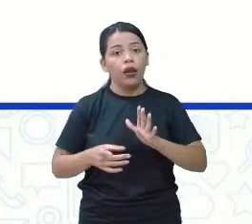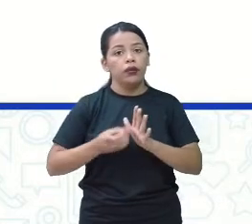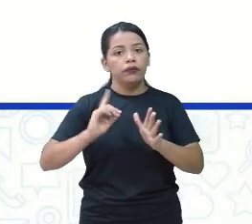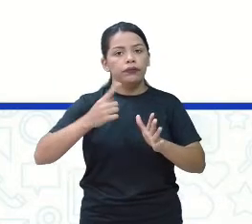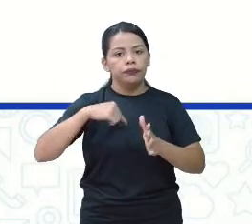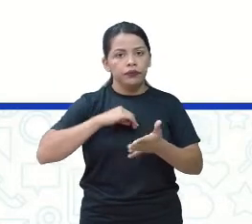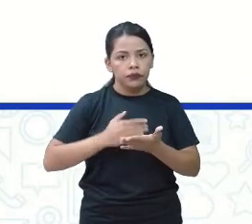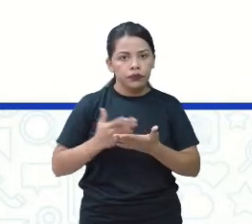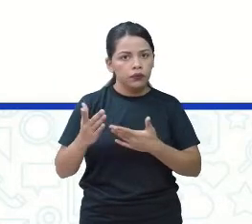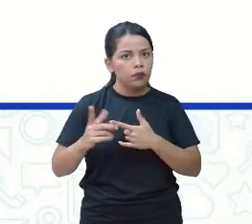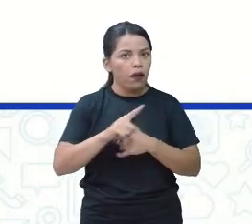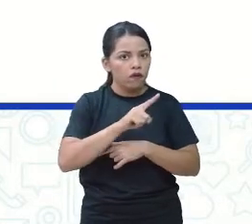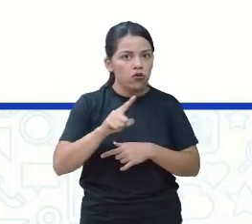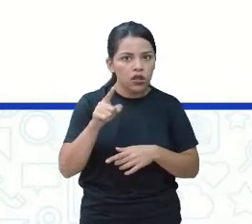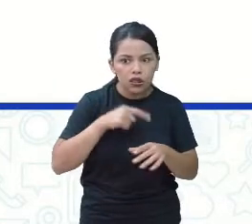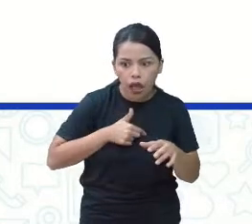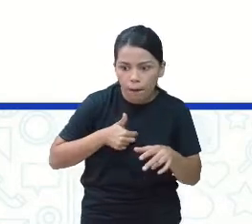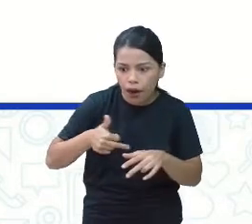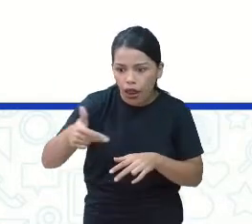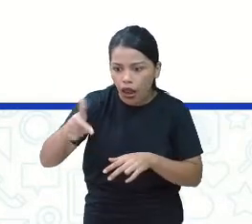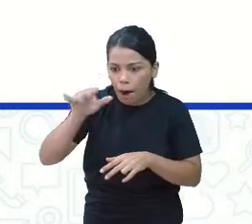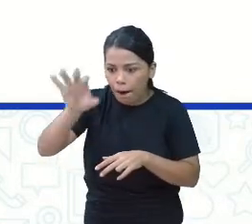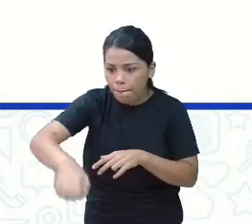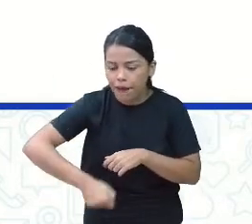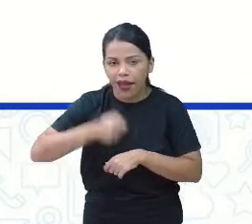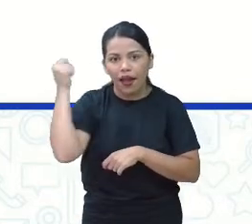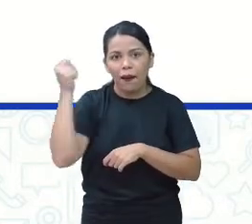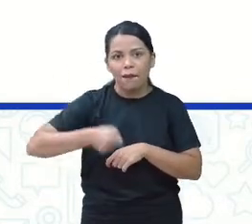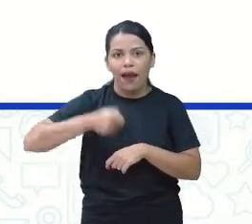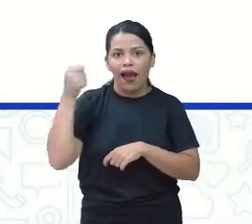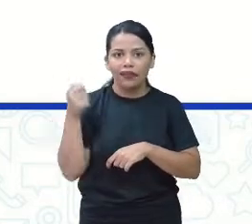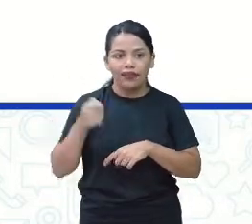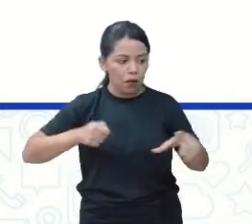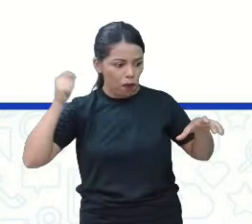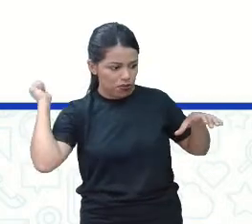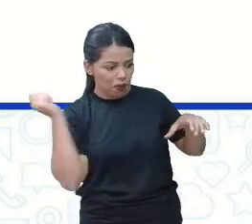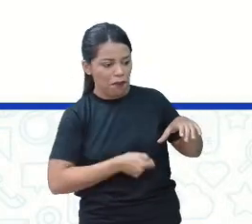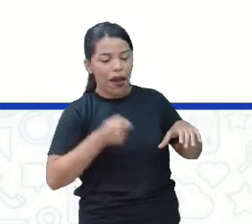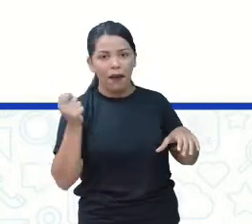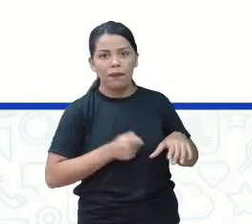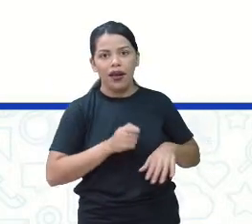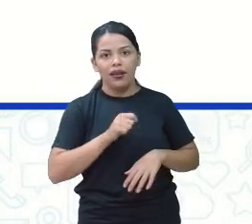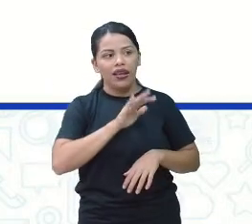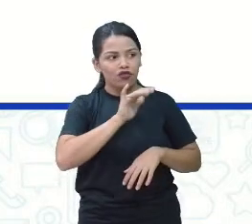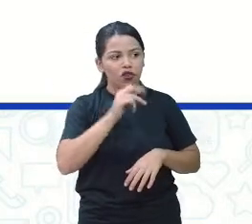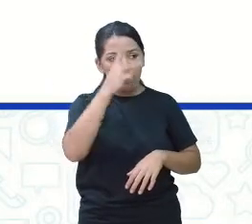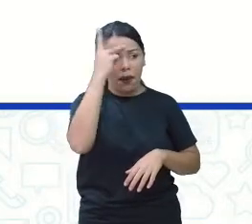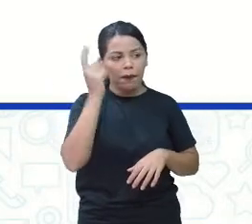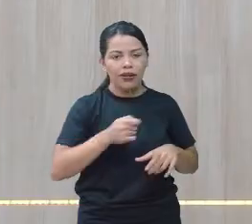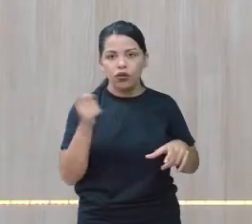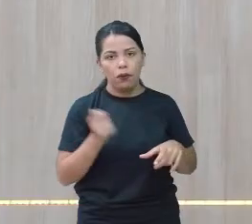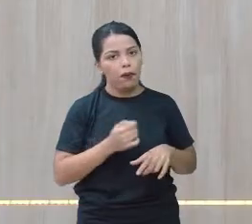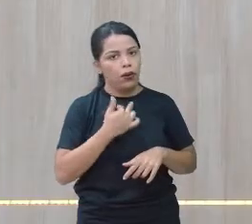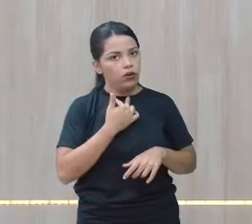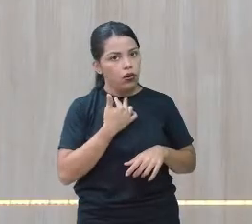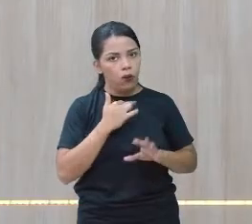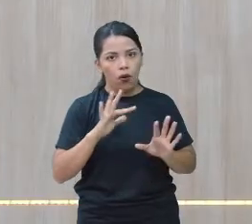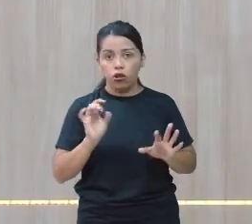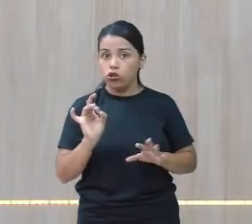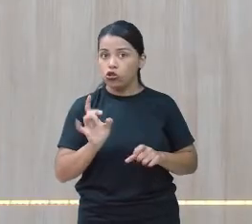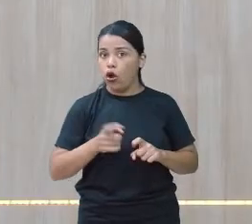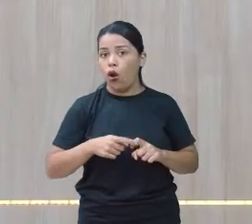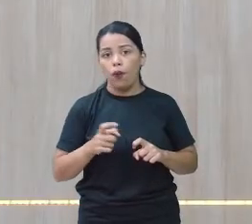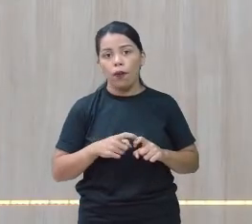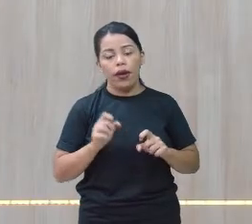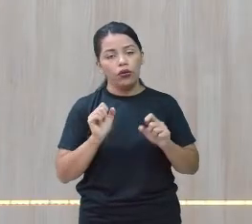para ninguém sair correndo aí, pegar um martelo e pegar o primeiro voluntário, né, para fazer esse teste. Isso aí é só o médico, nem eu mesmo sei